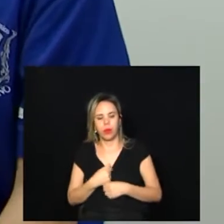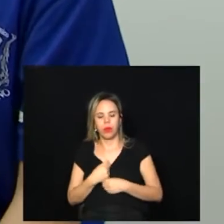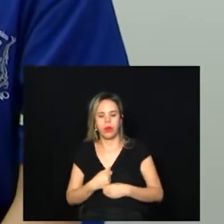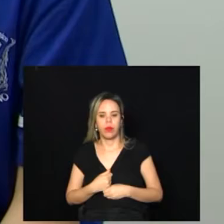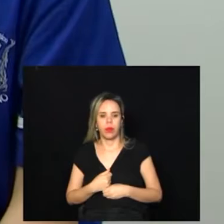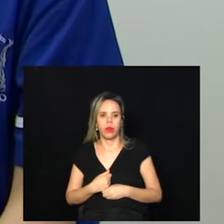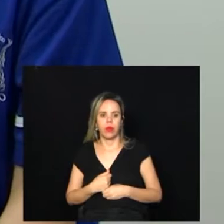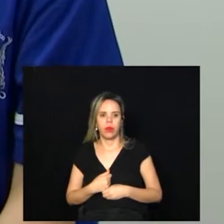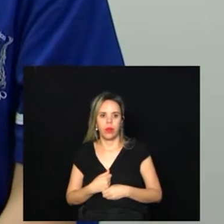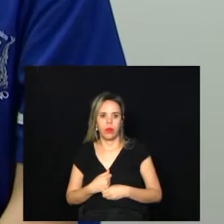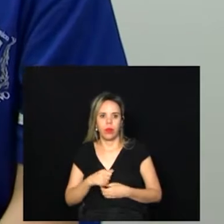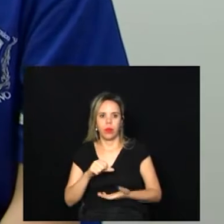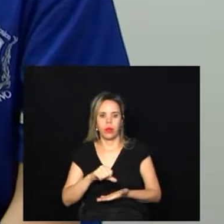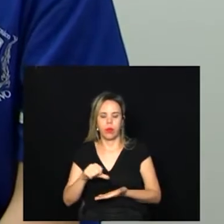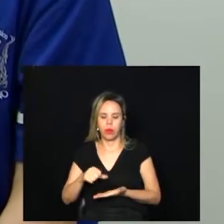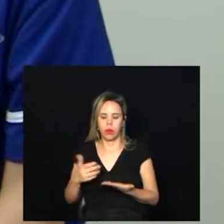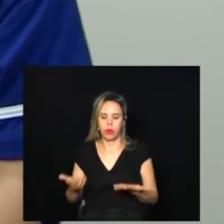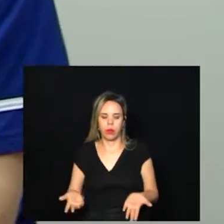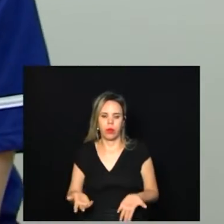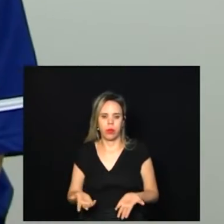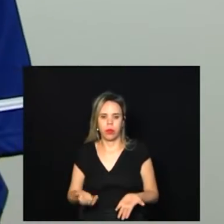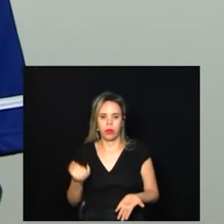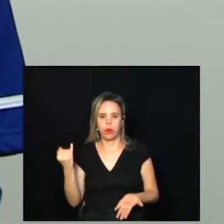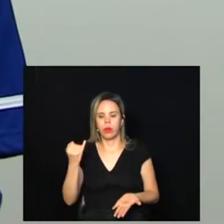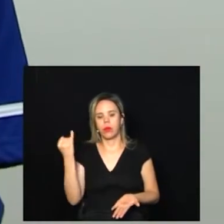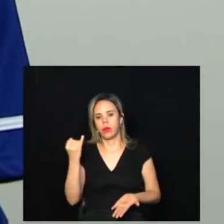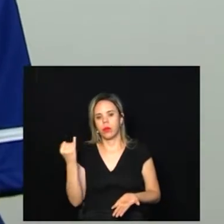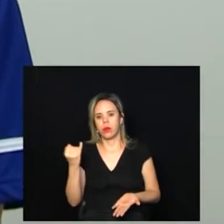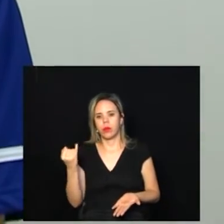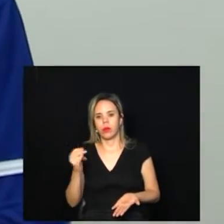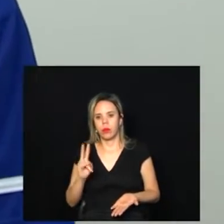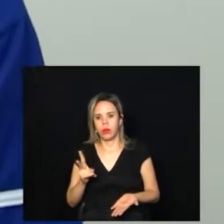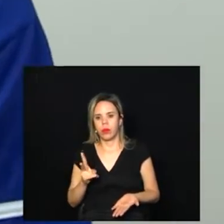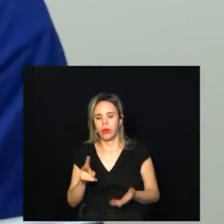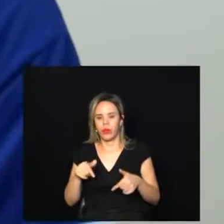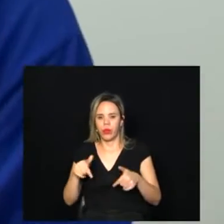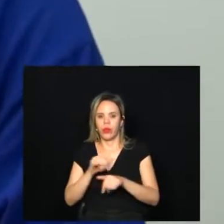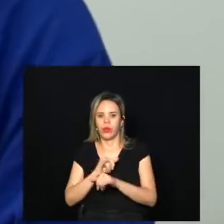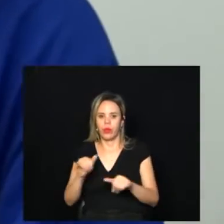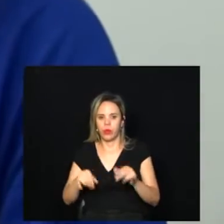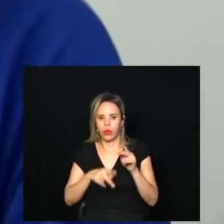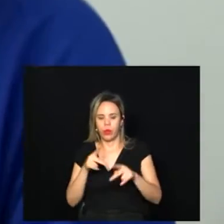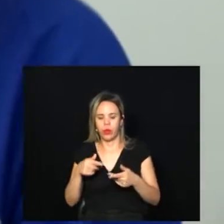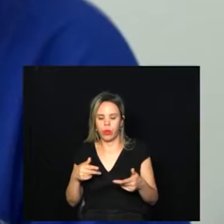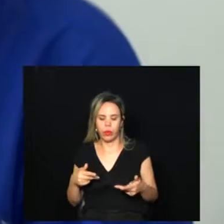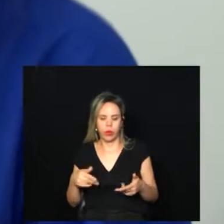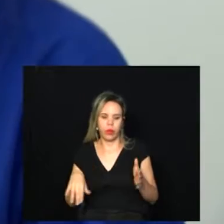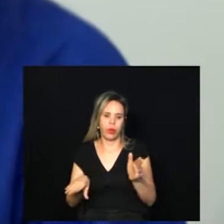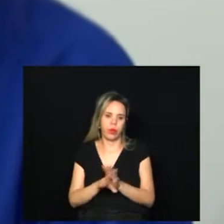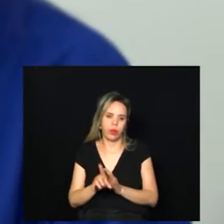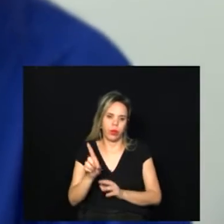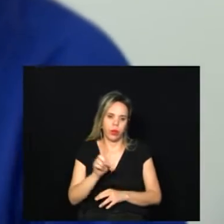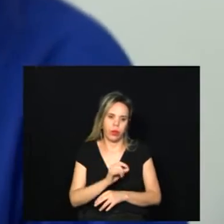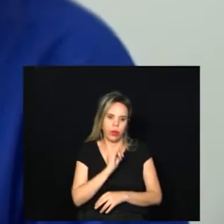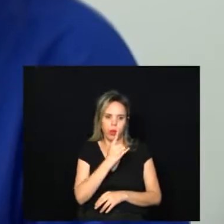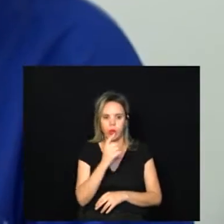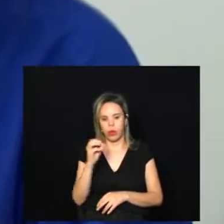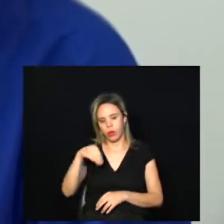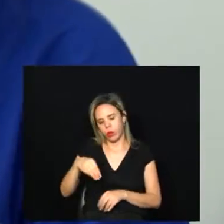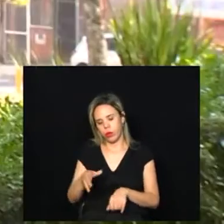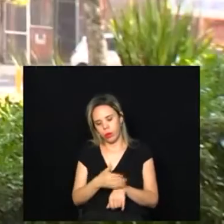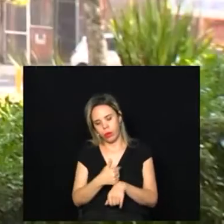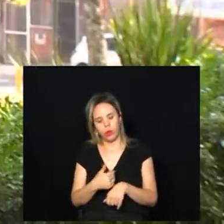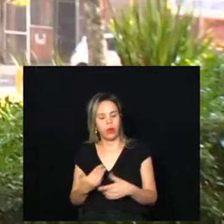vacinar nesses territórios. Bom, é importante demais sempre que a gente reforce aquela situação, chegar com 10 minutos de